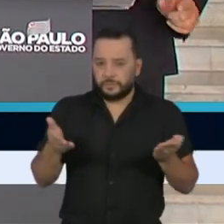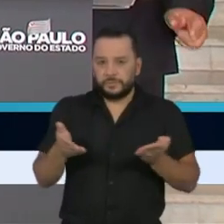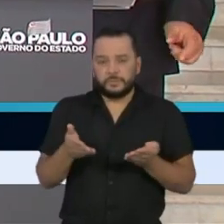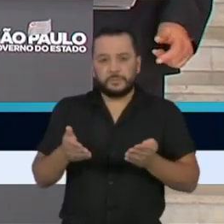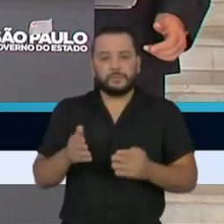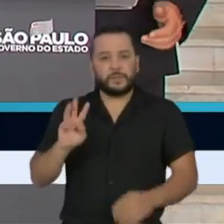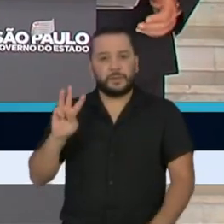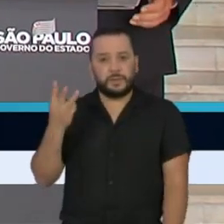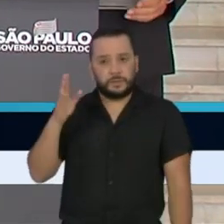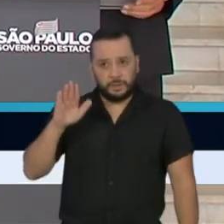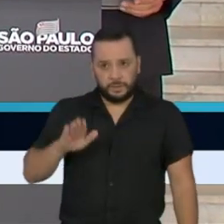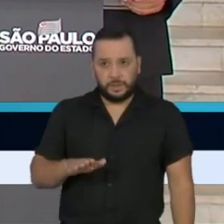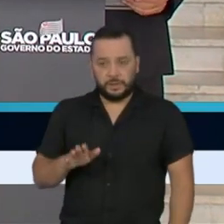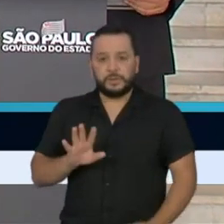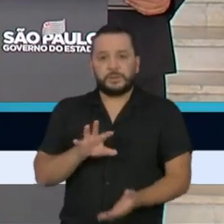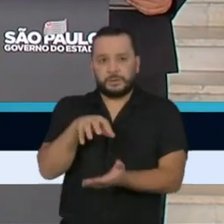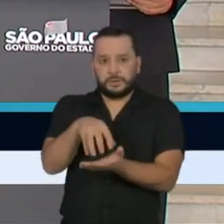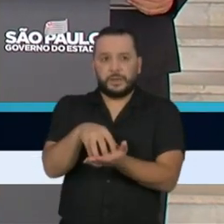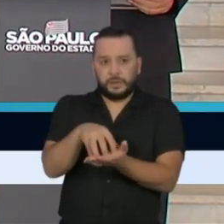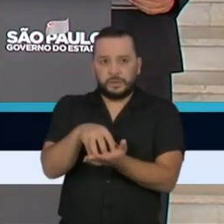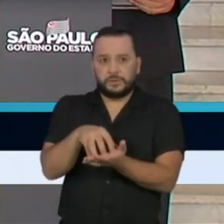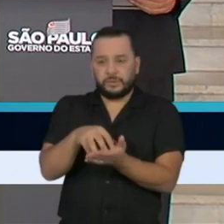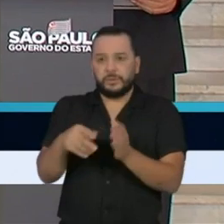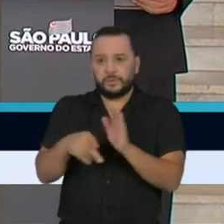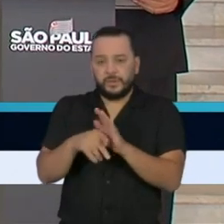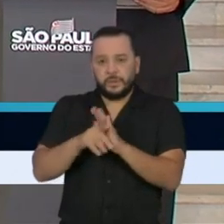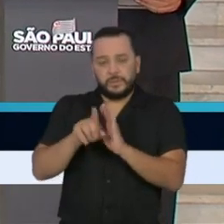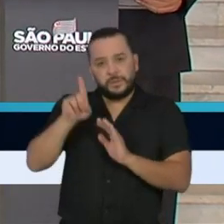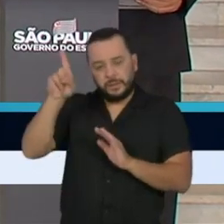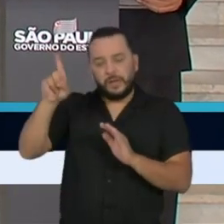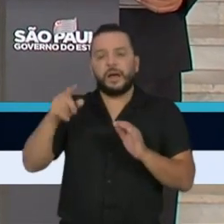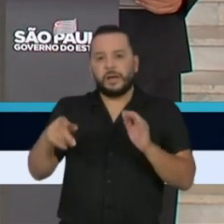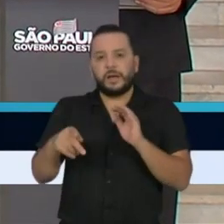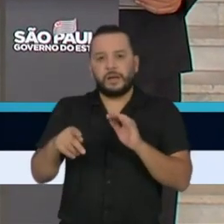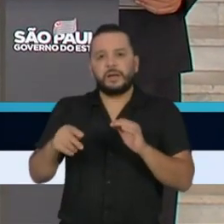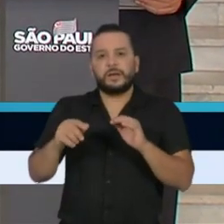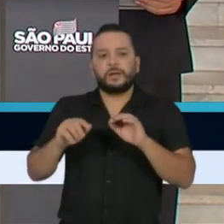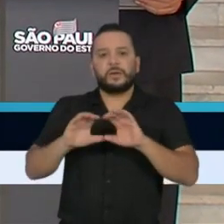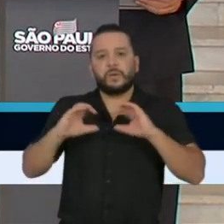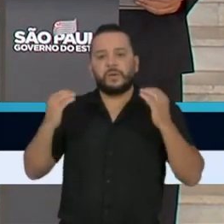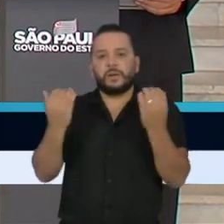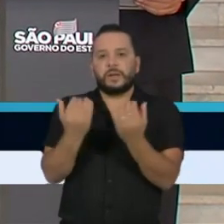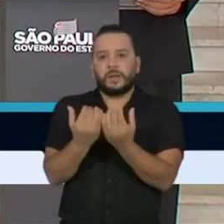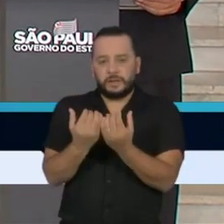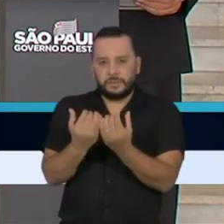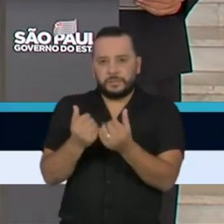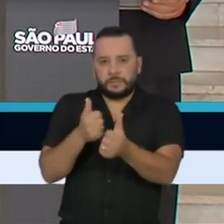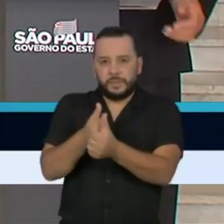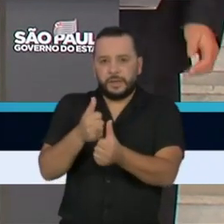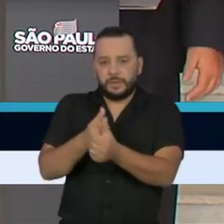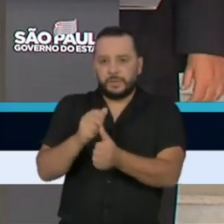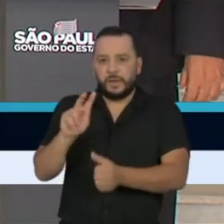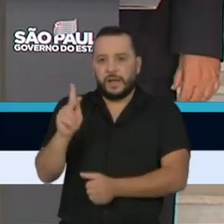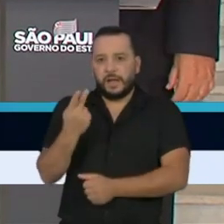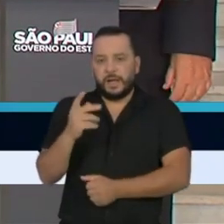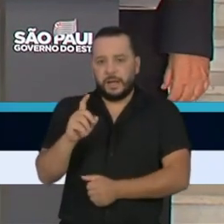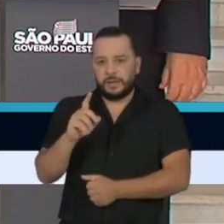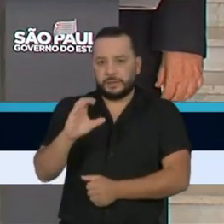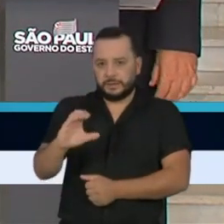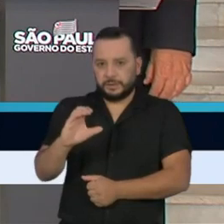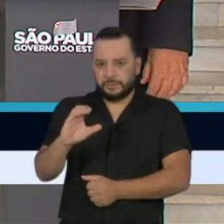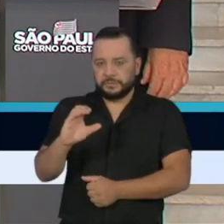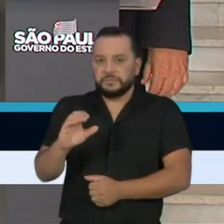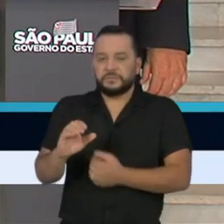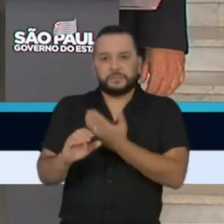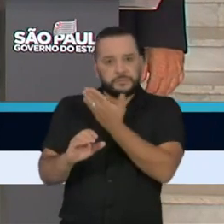15 horas no Centro de Convenções Rebouças, ao lado do Hospital das Clínicas. Num determinado momento, as informações também